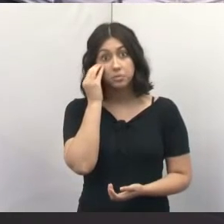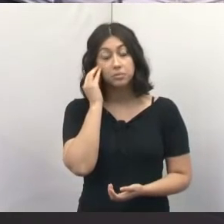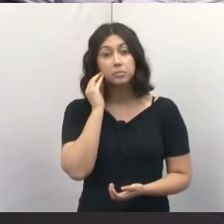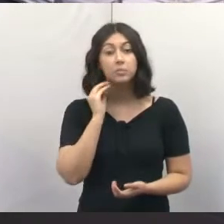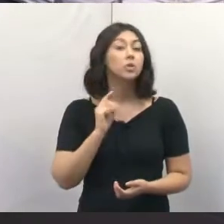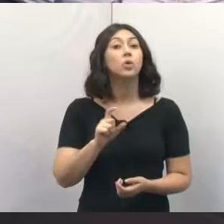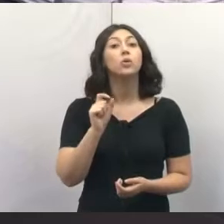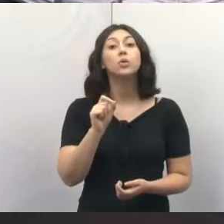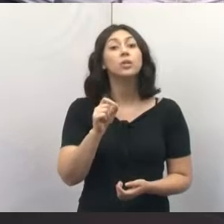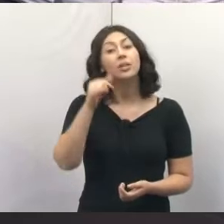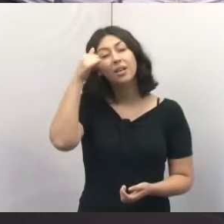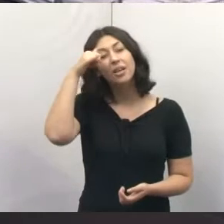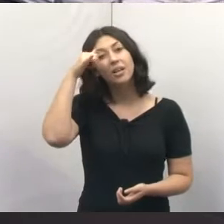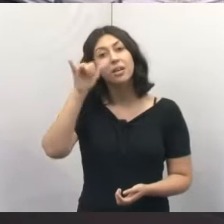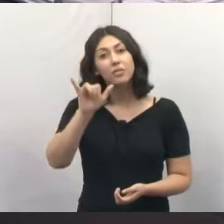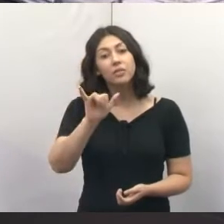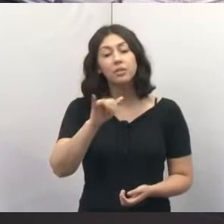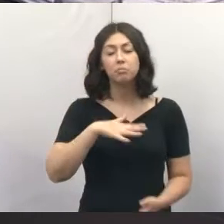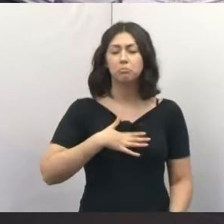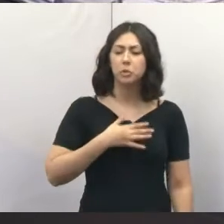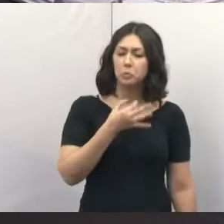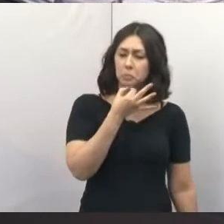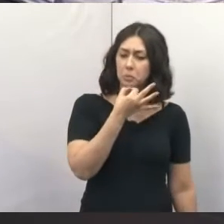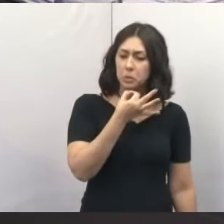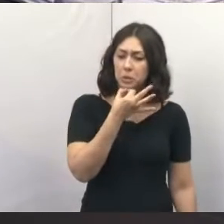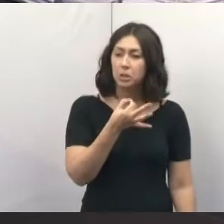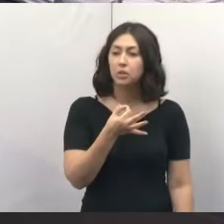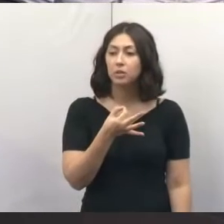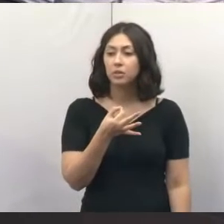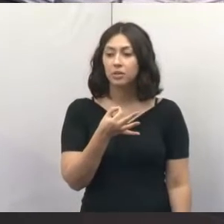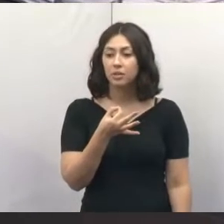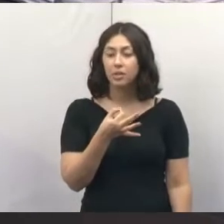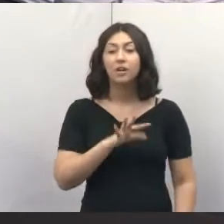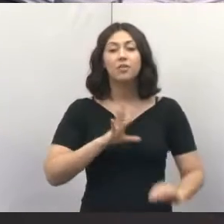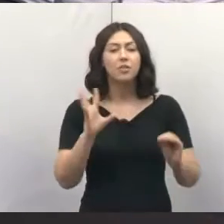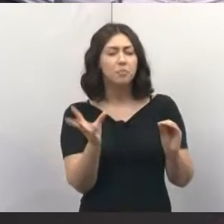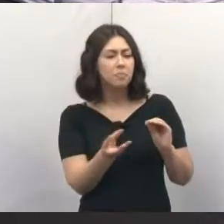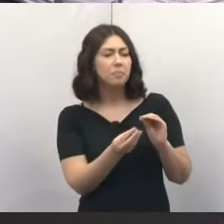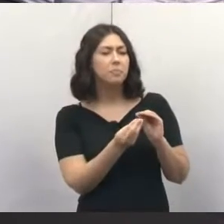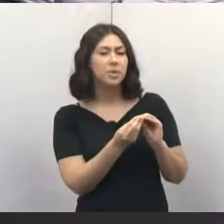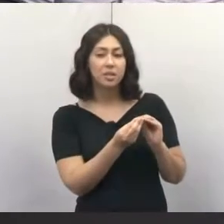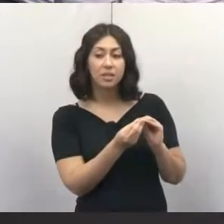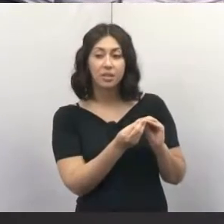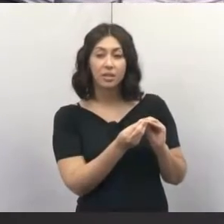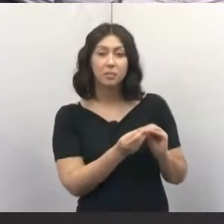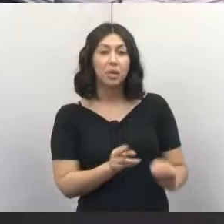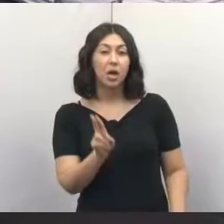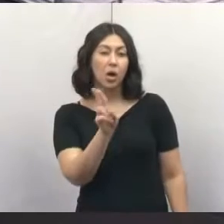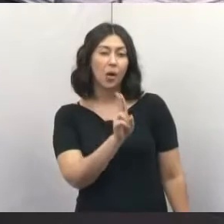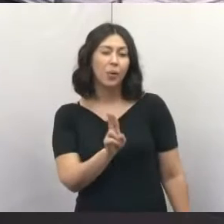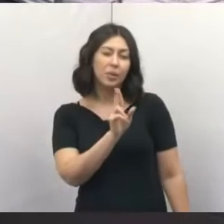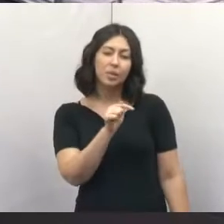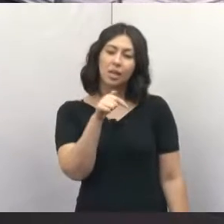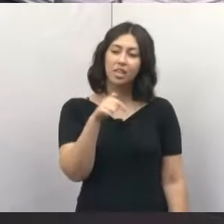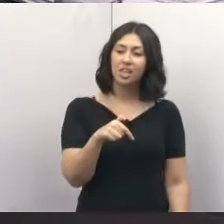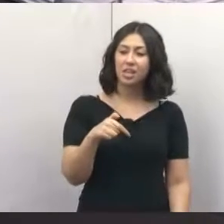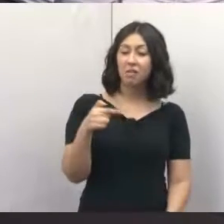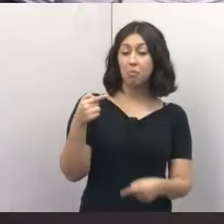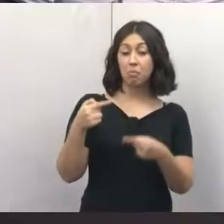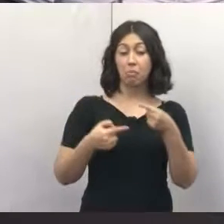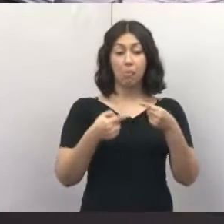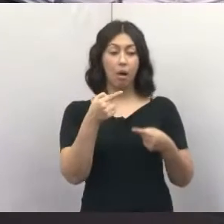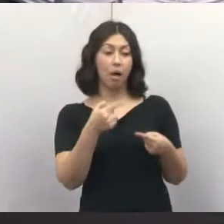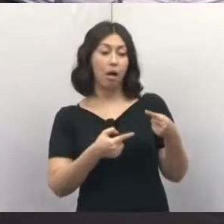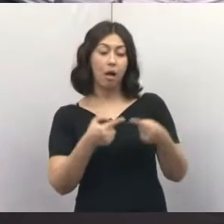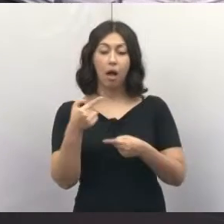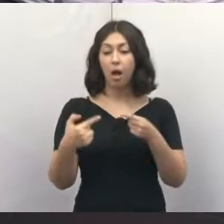O que vai evitar, na minha opinião, é que sejam feitas emendas para serem utilizadas aqui politicamente,